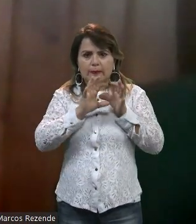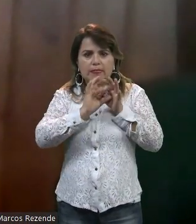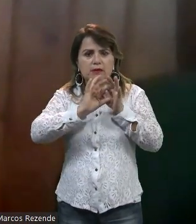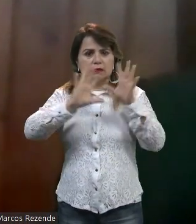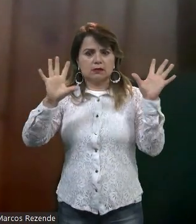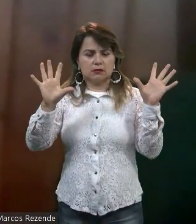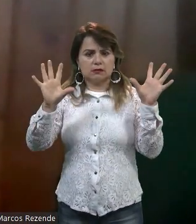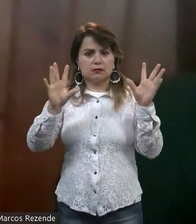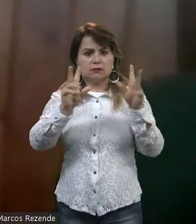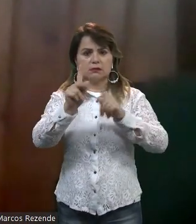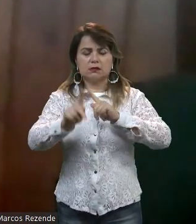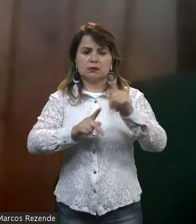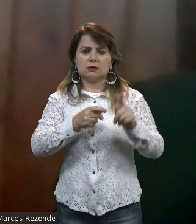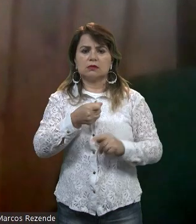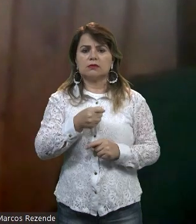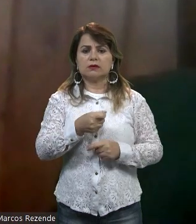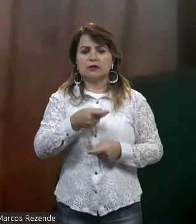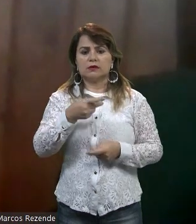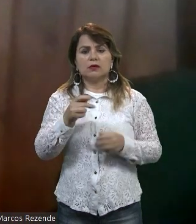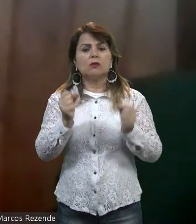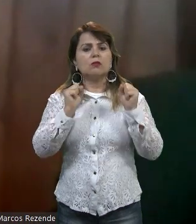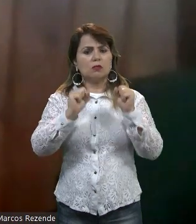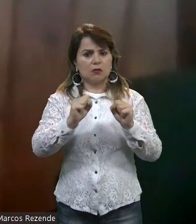vereadores e que nós aqui,